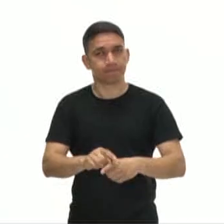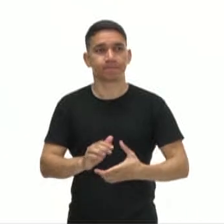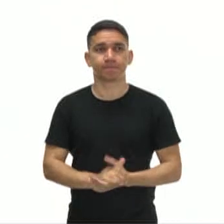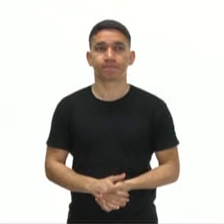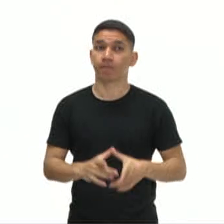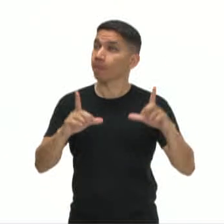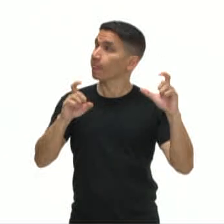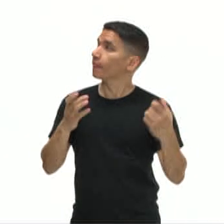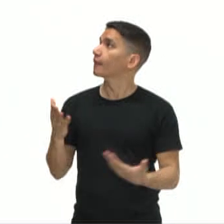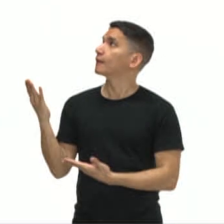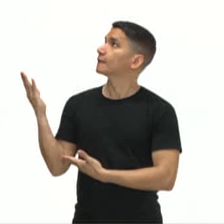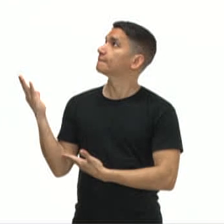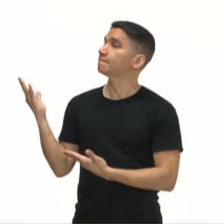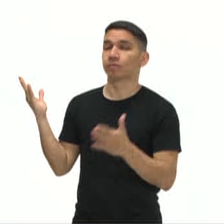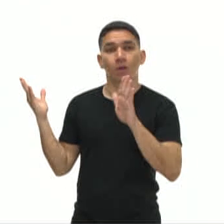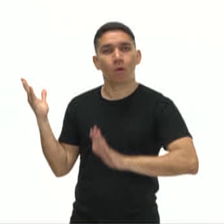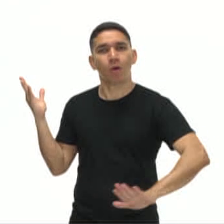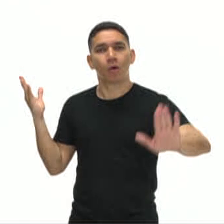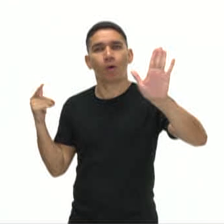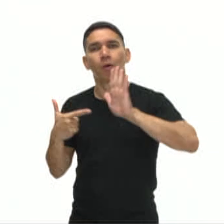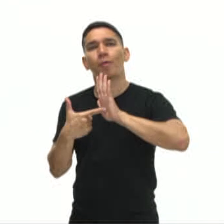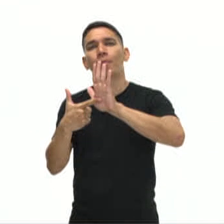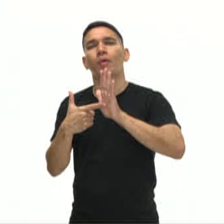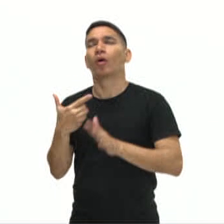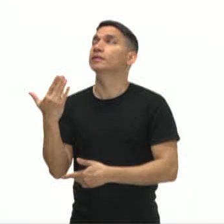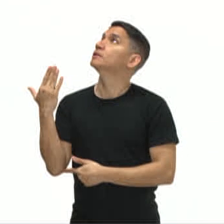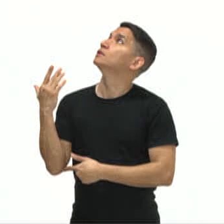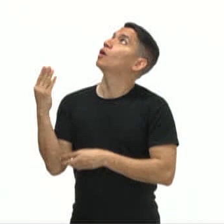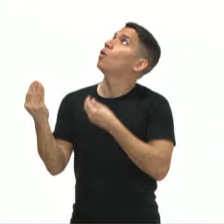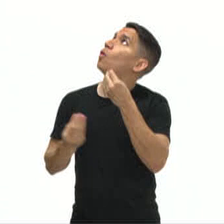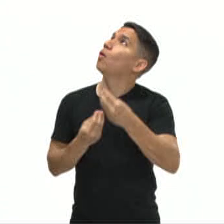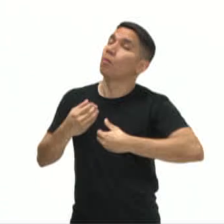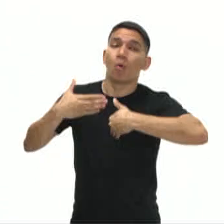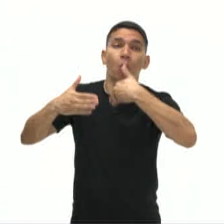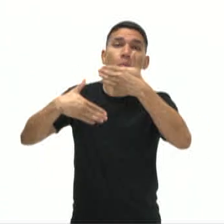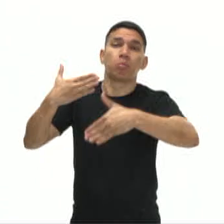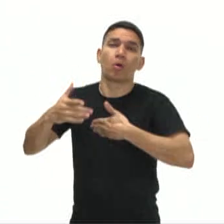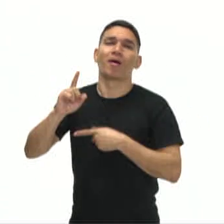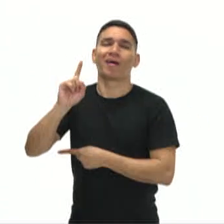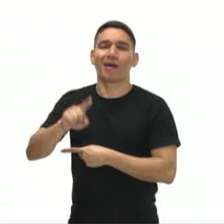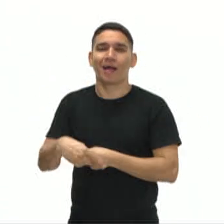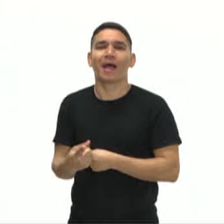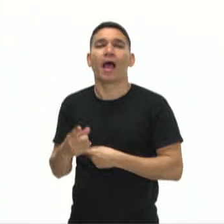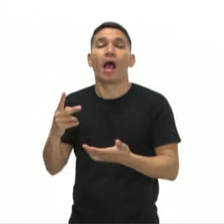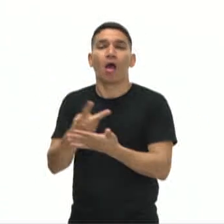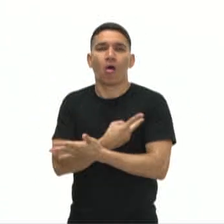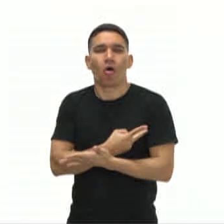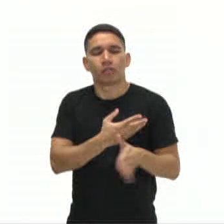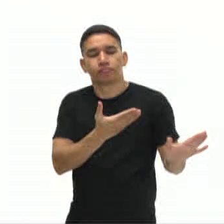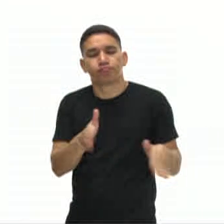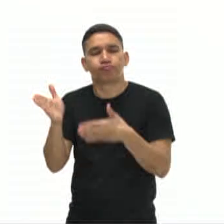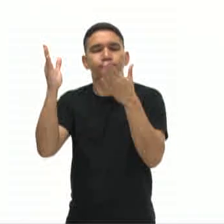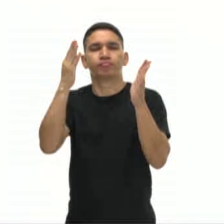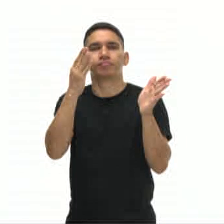uma fotografia mostrando aí, por exemplo, o processo de industrialização no México.